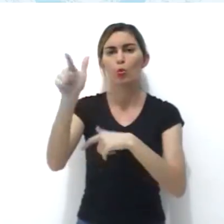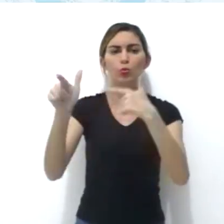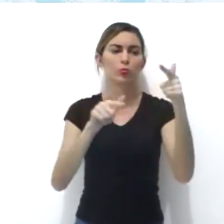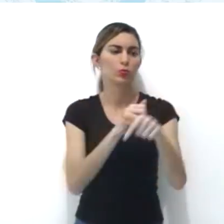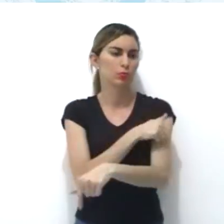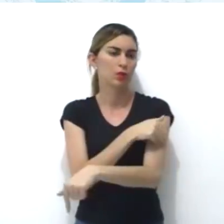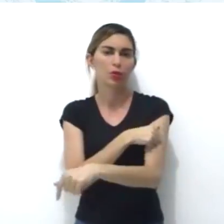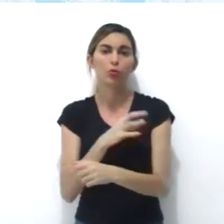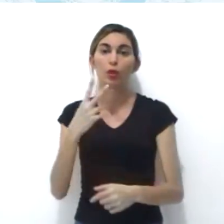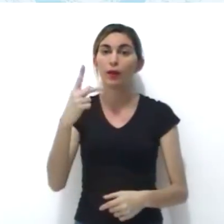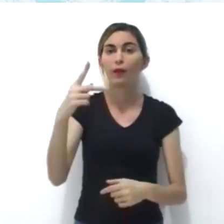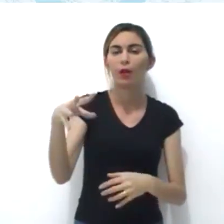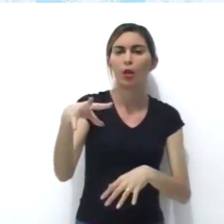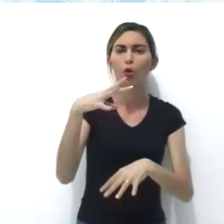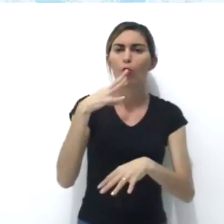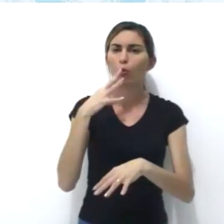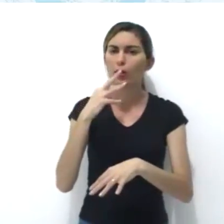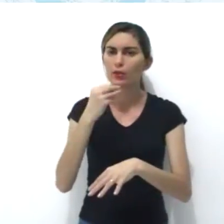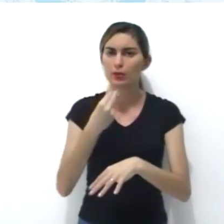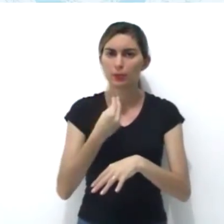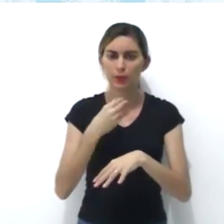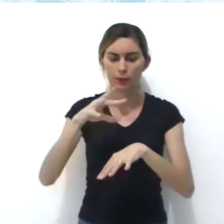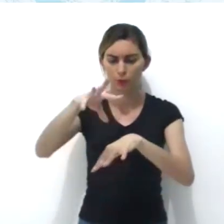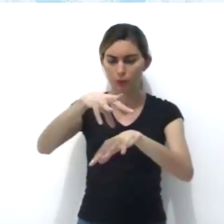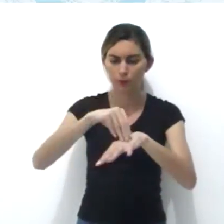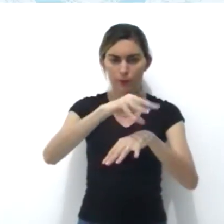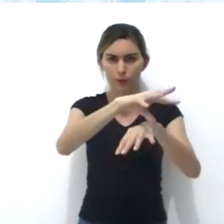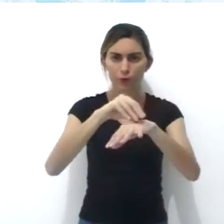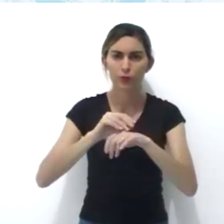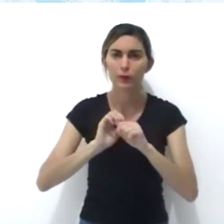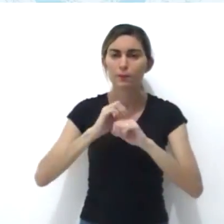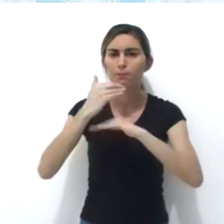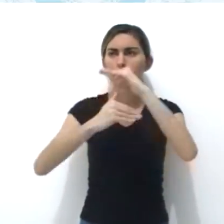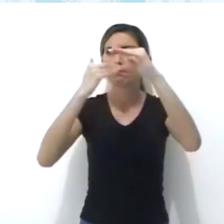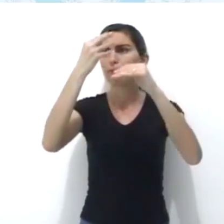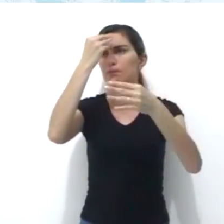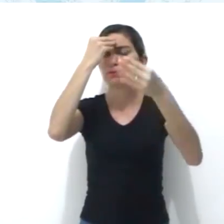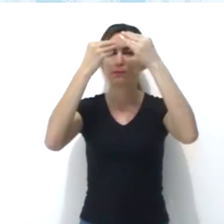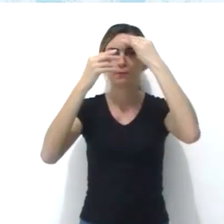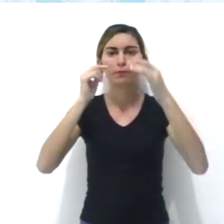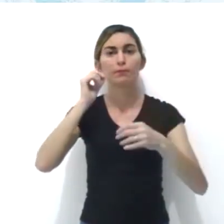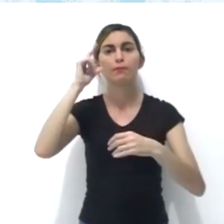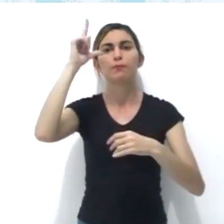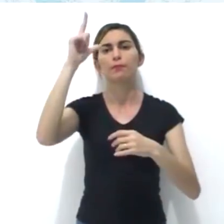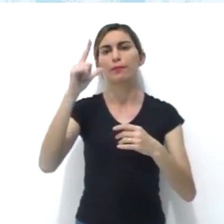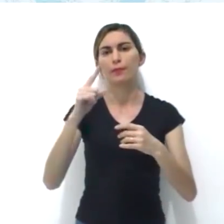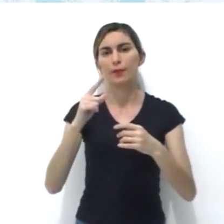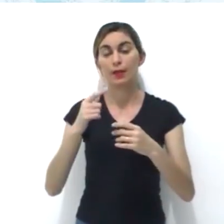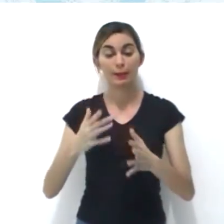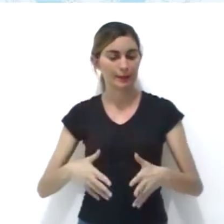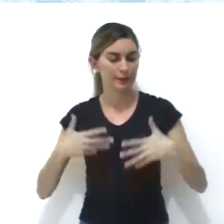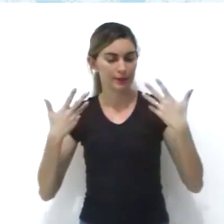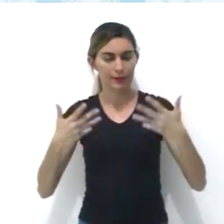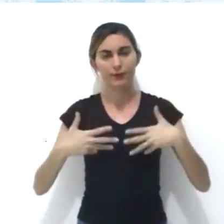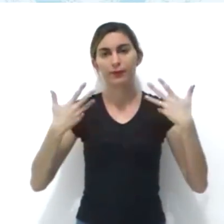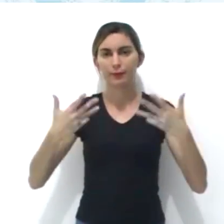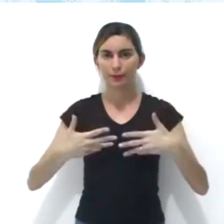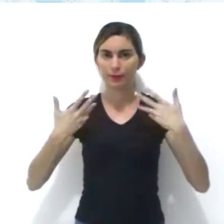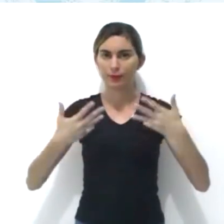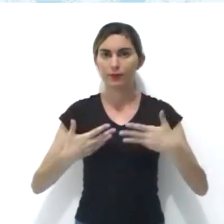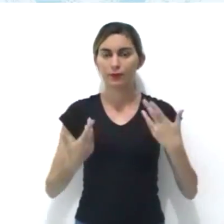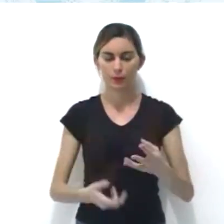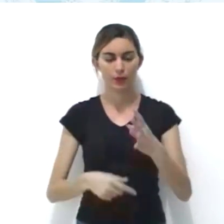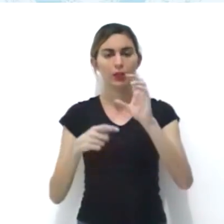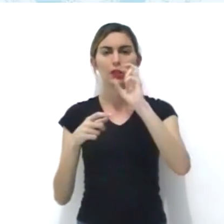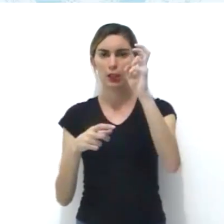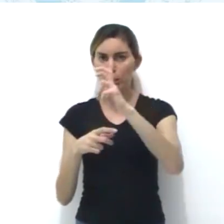outros alunos, aquele conhecimento ele vai ser cada vez mais ampliado. E aí vai ficar cada vez melhor, cada vez mais